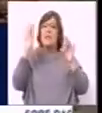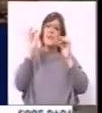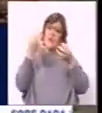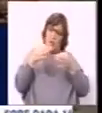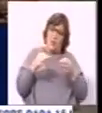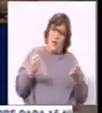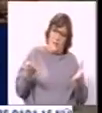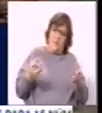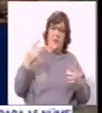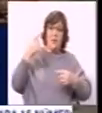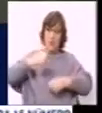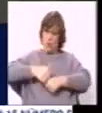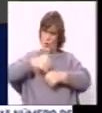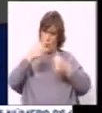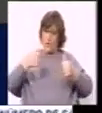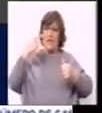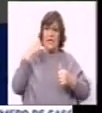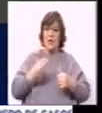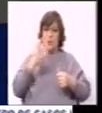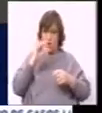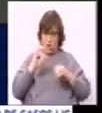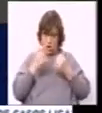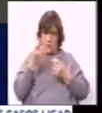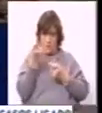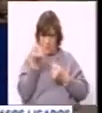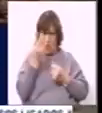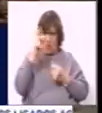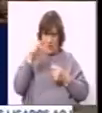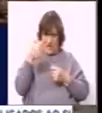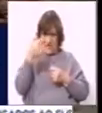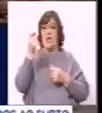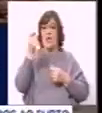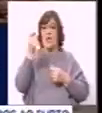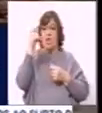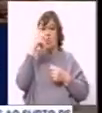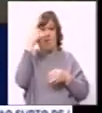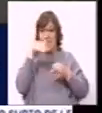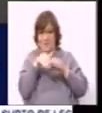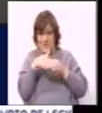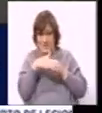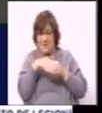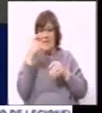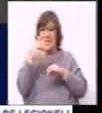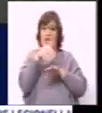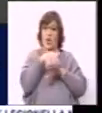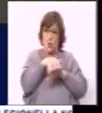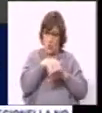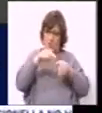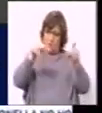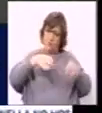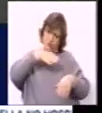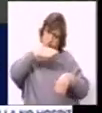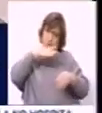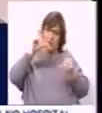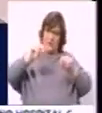onde vai este workshop tem um custo 10 animais é das mesmas por participantes incluindo também além da ação em si é